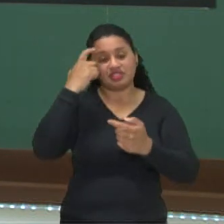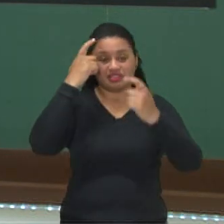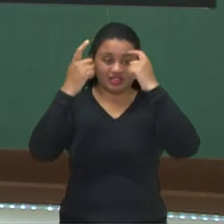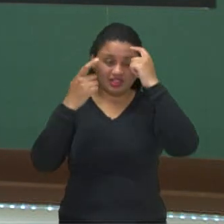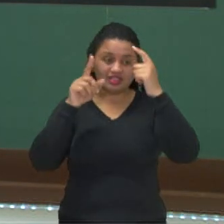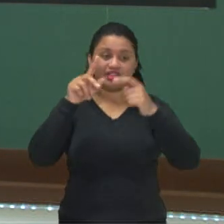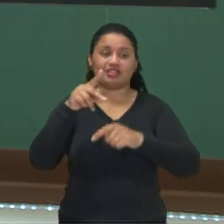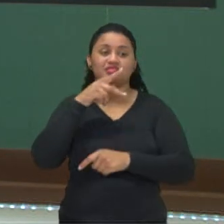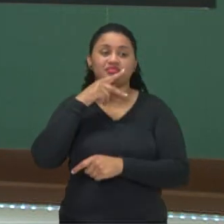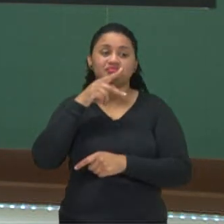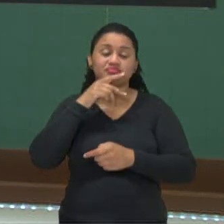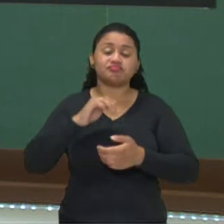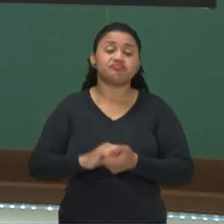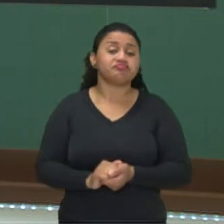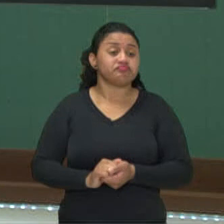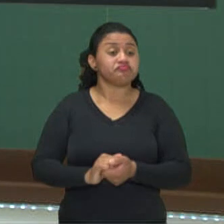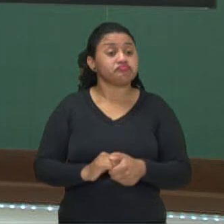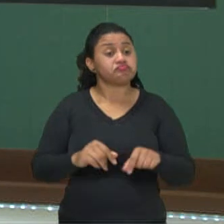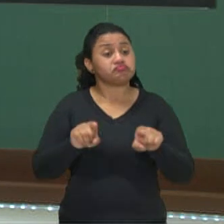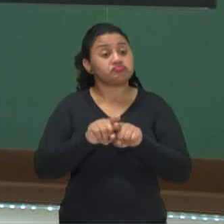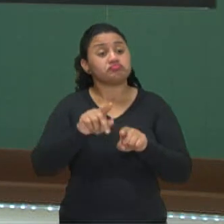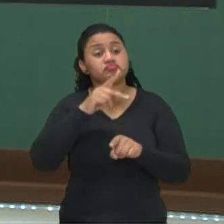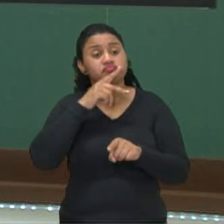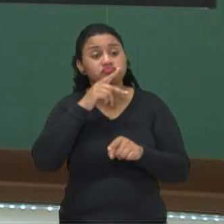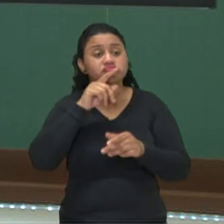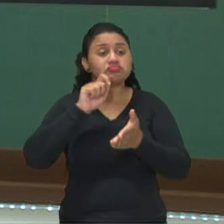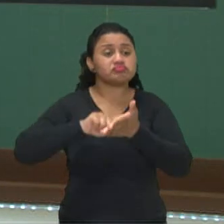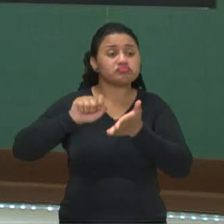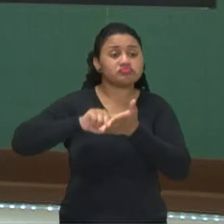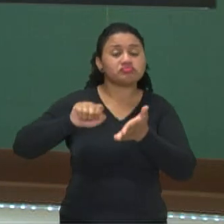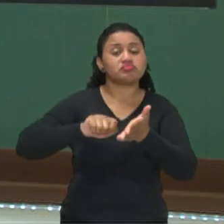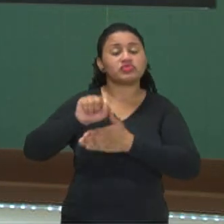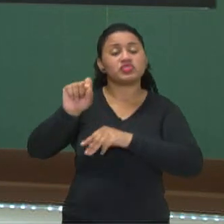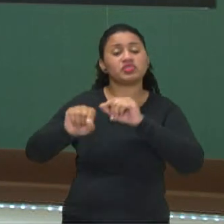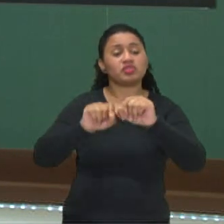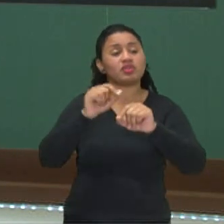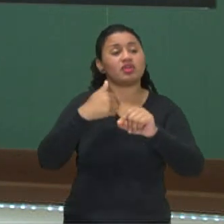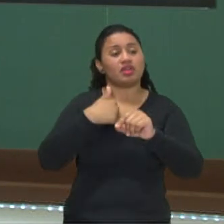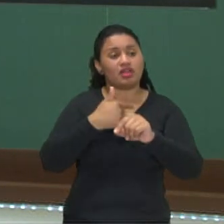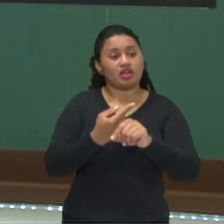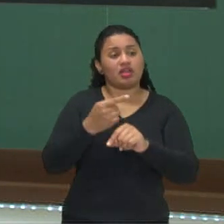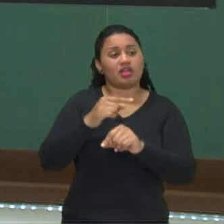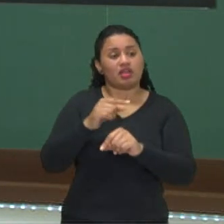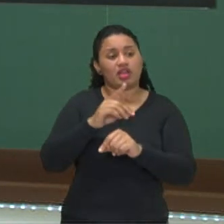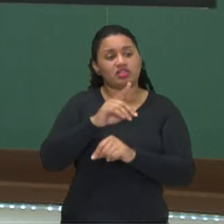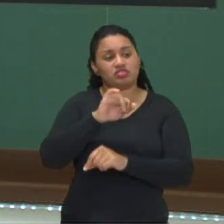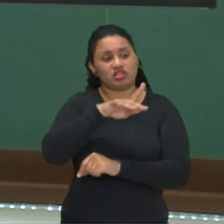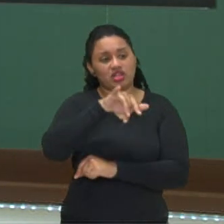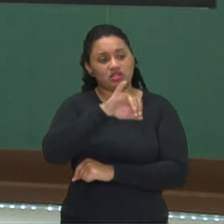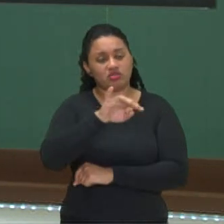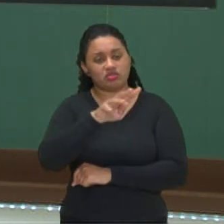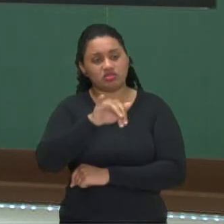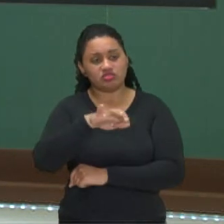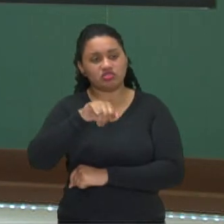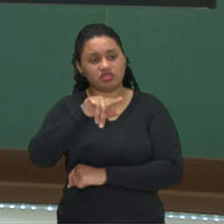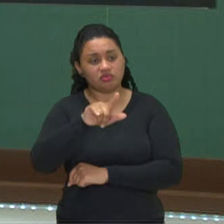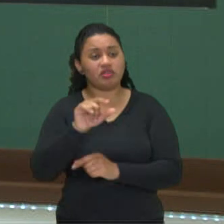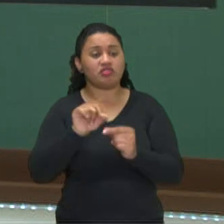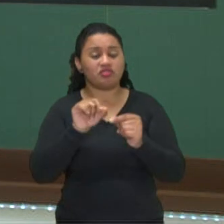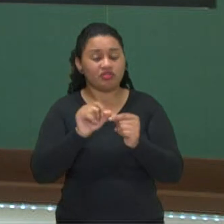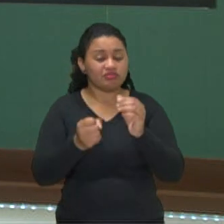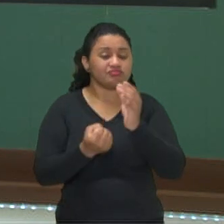de Platão. E o Platão escreveu lá no Diálogo de Timeu que ele faz uma relação da